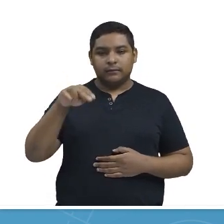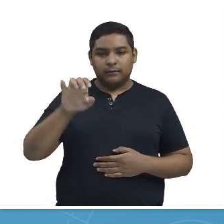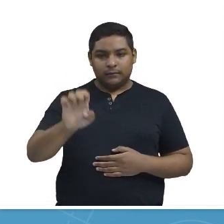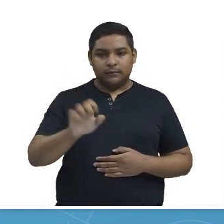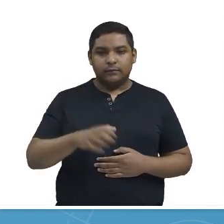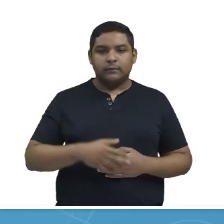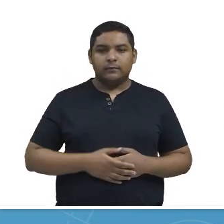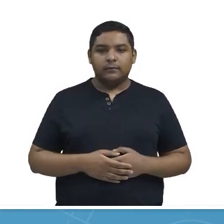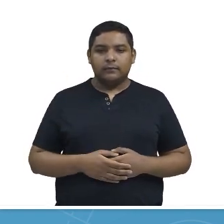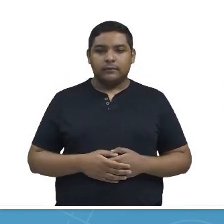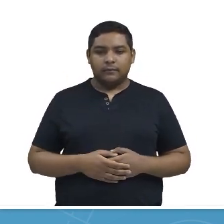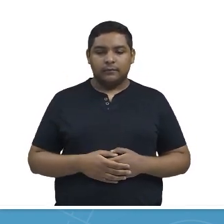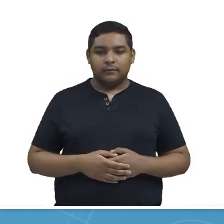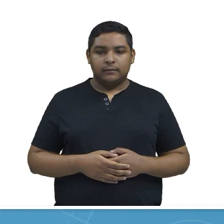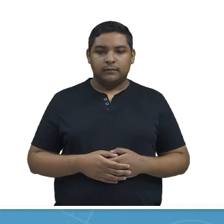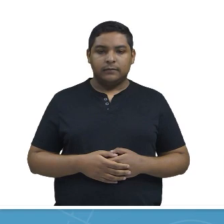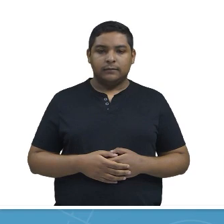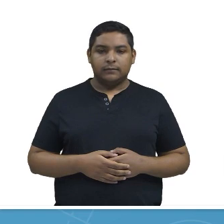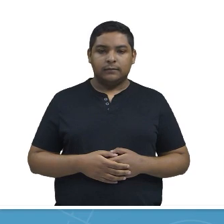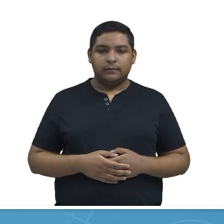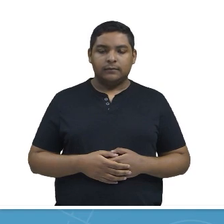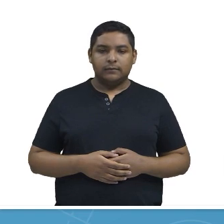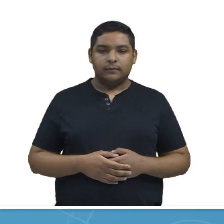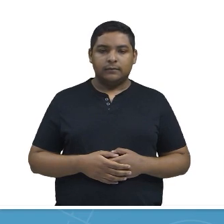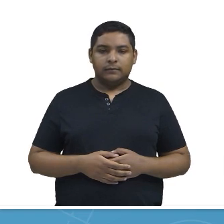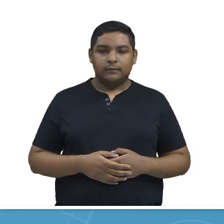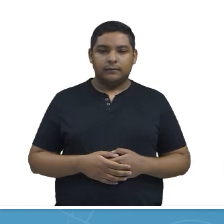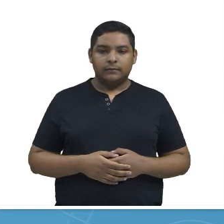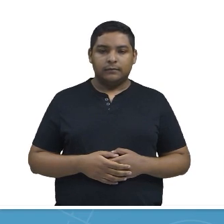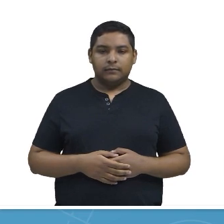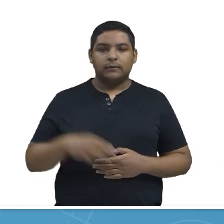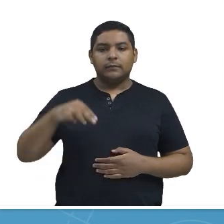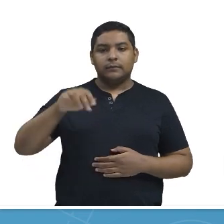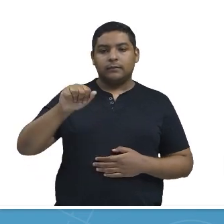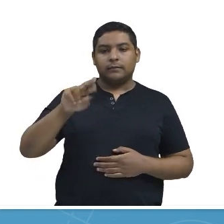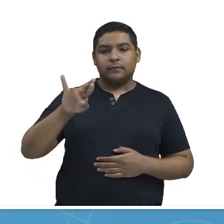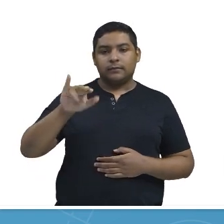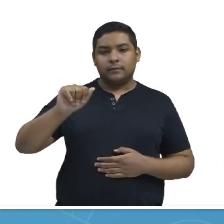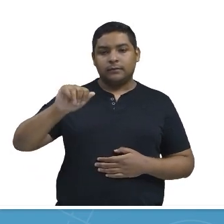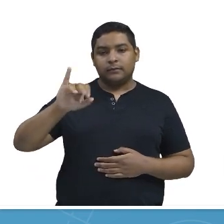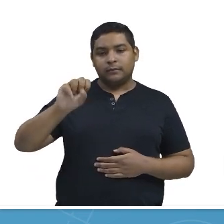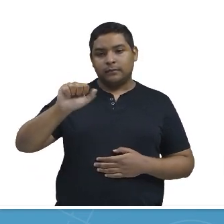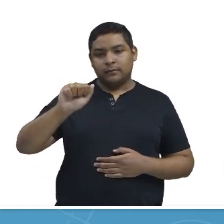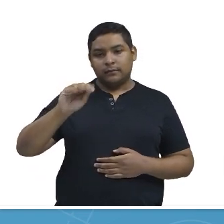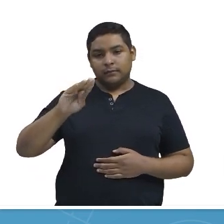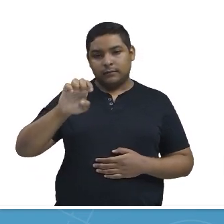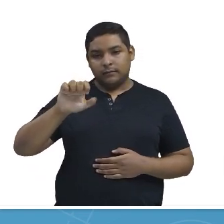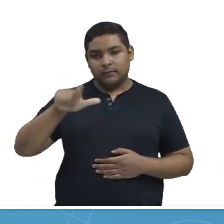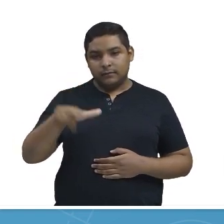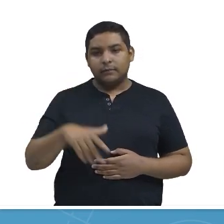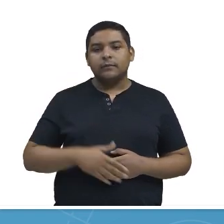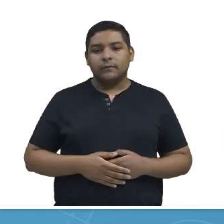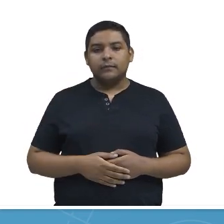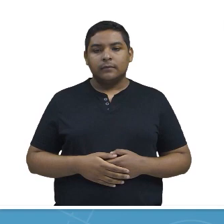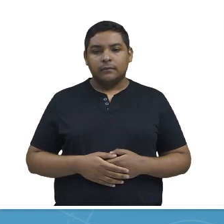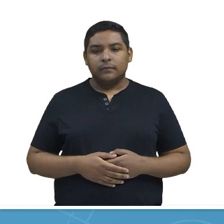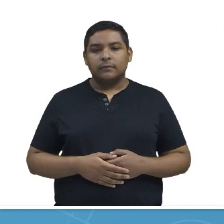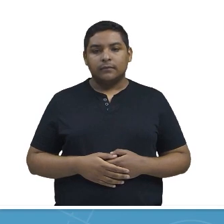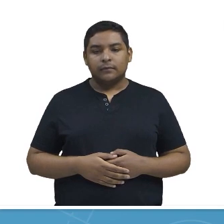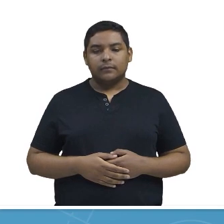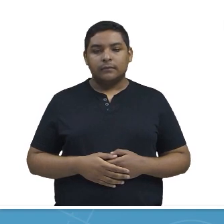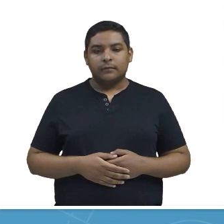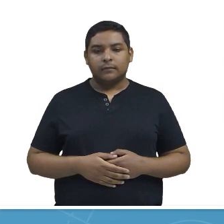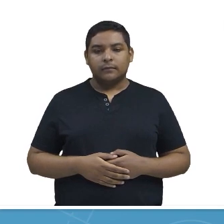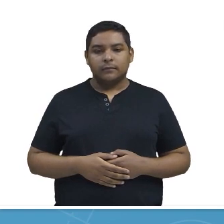acha a letter D, a Elaine respondeu a letter A. Quem mais está por aqui? Maria Isabel. Maria Isabel respondeu a letter D na question number 2,